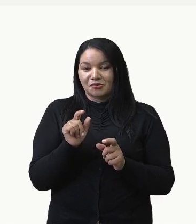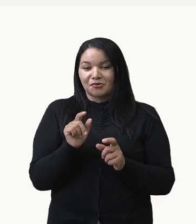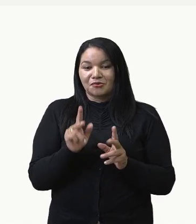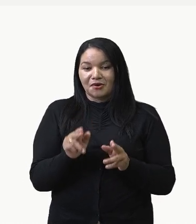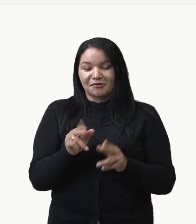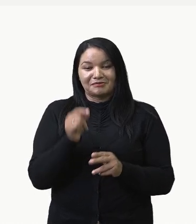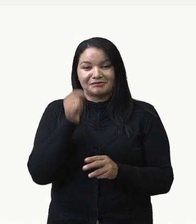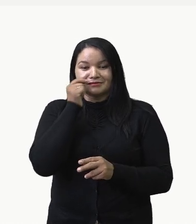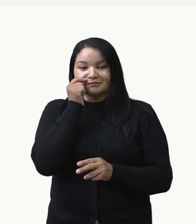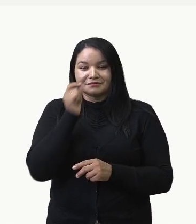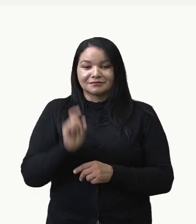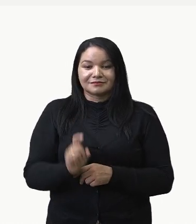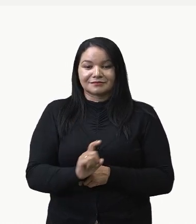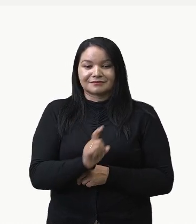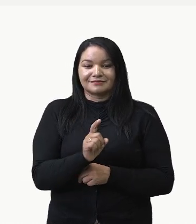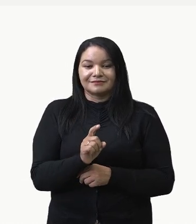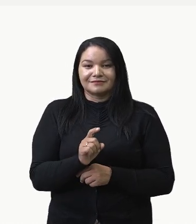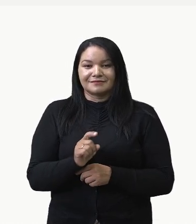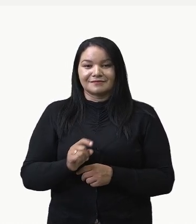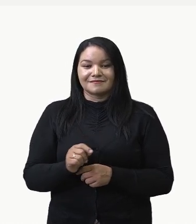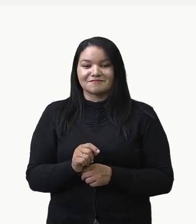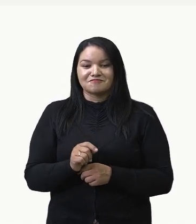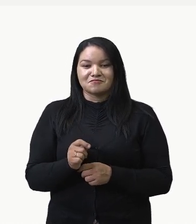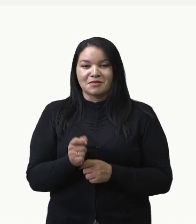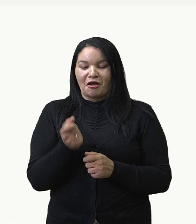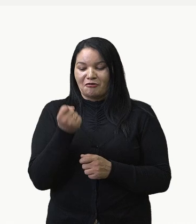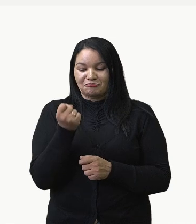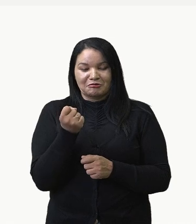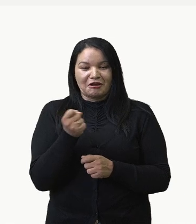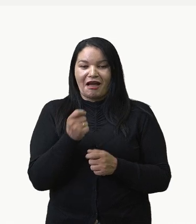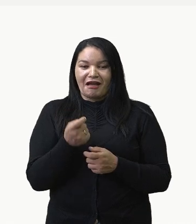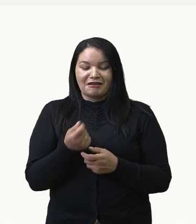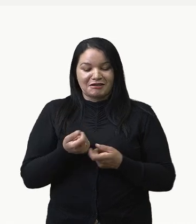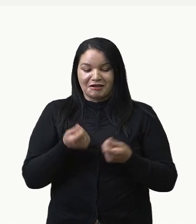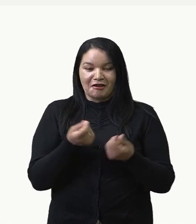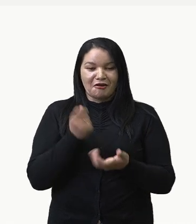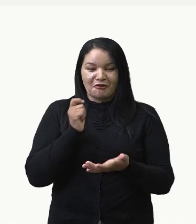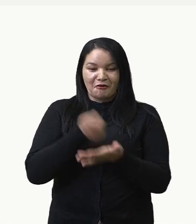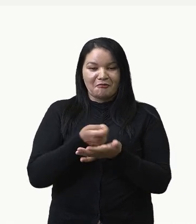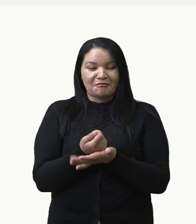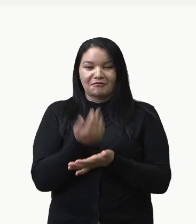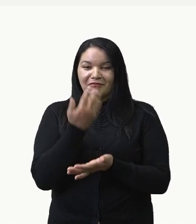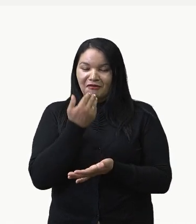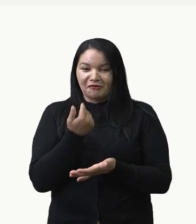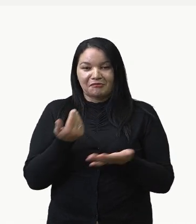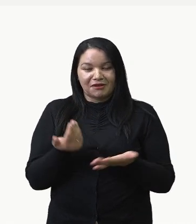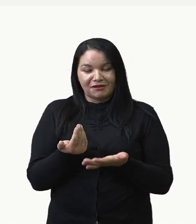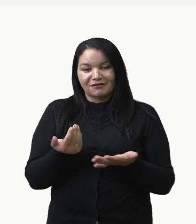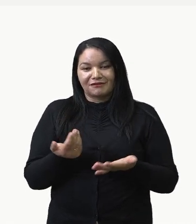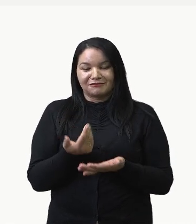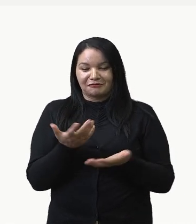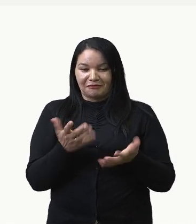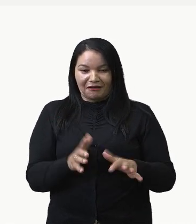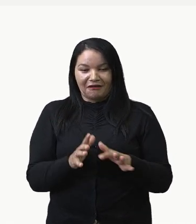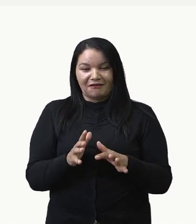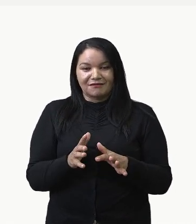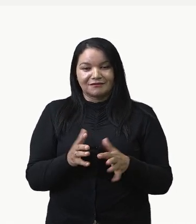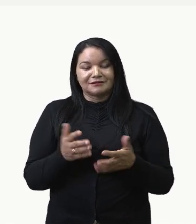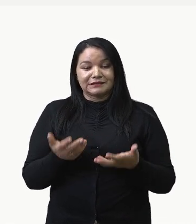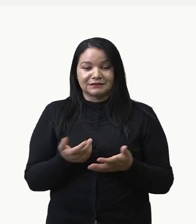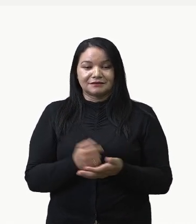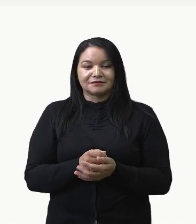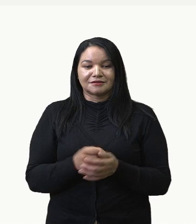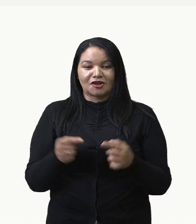sem comer Eita que mulher miserável não quer gastar o dinheiro L Plata ela fica sem comer do melhor né verdadeiramente é